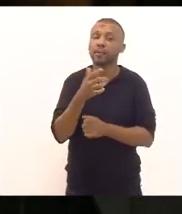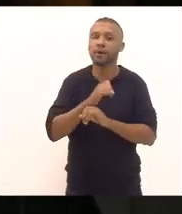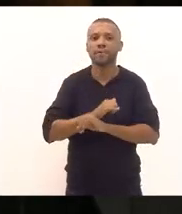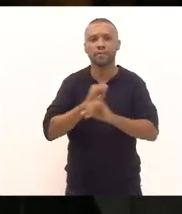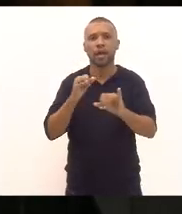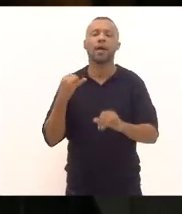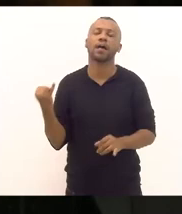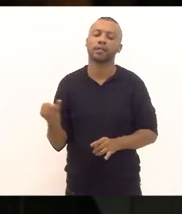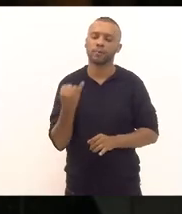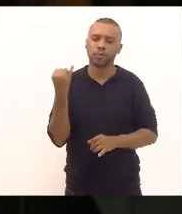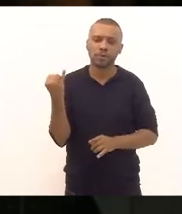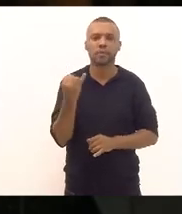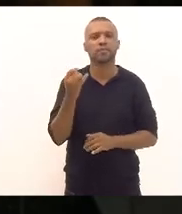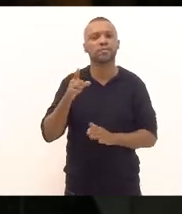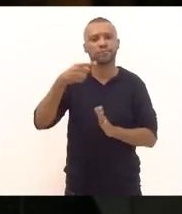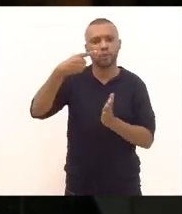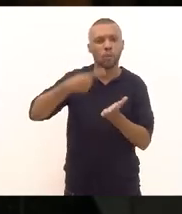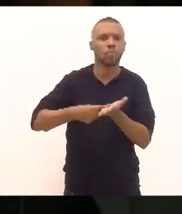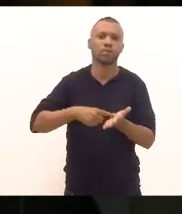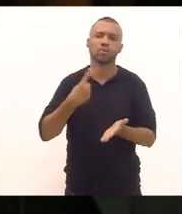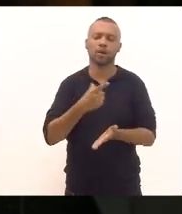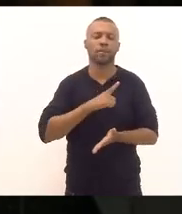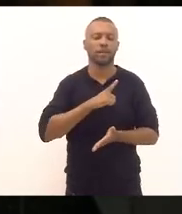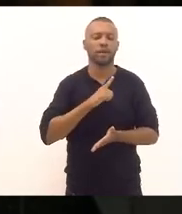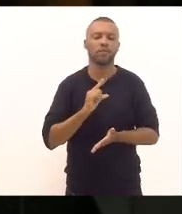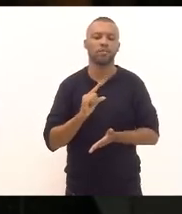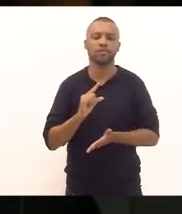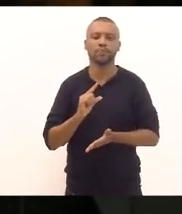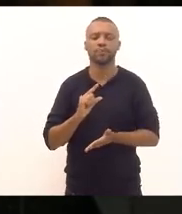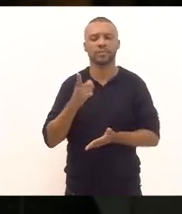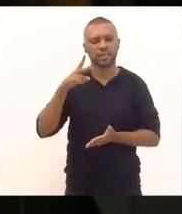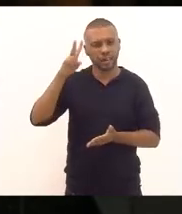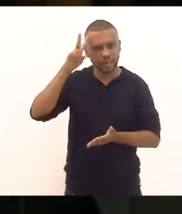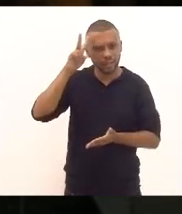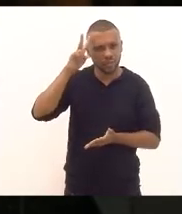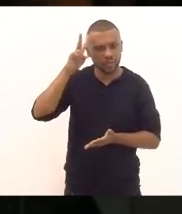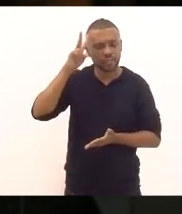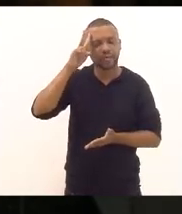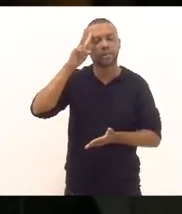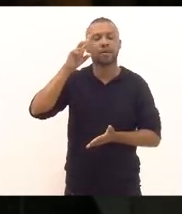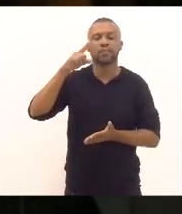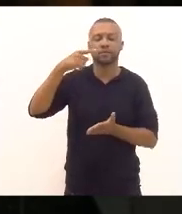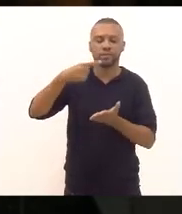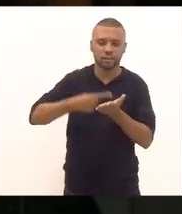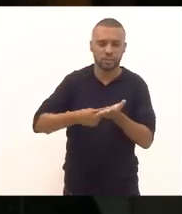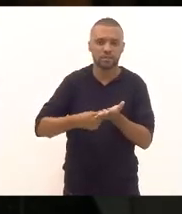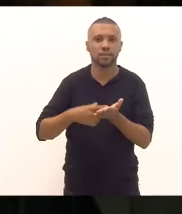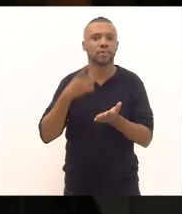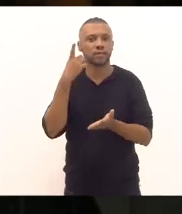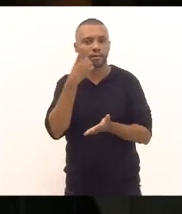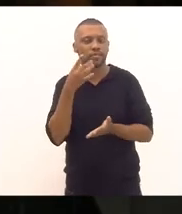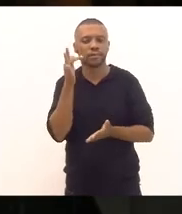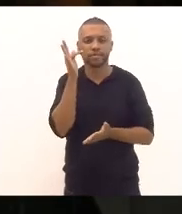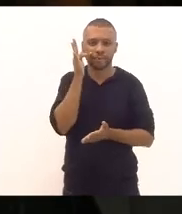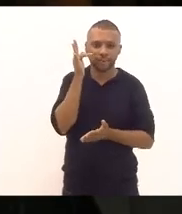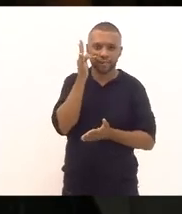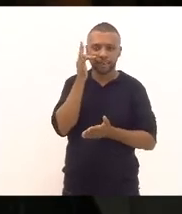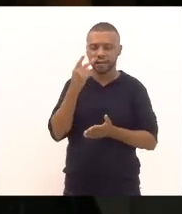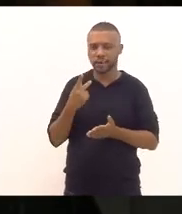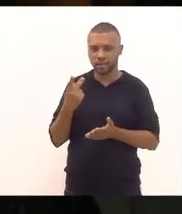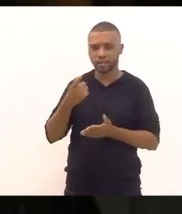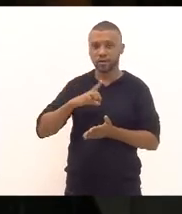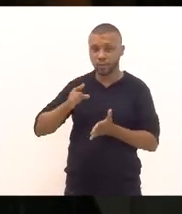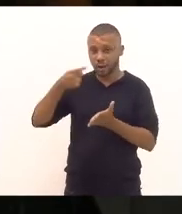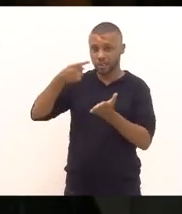da importância da agenda que faremos na segunda-feira Deputado Flávio serafini e eu temos uma agenda